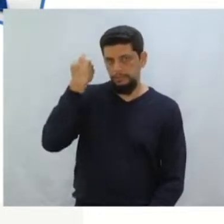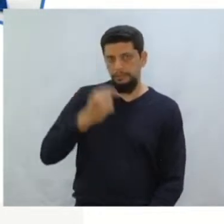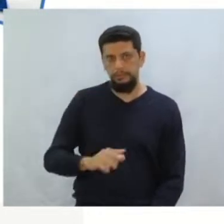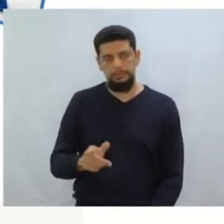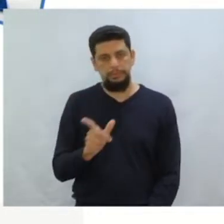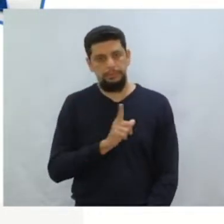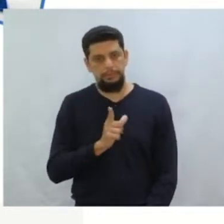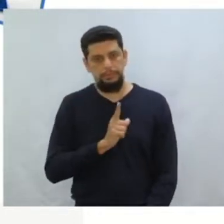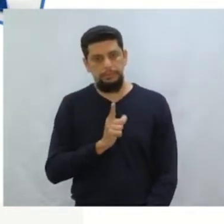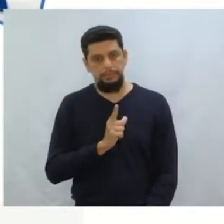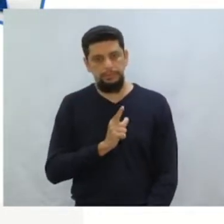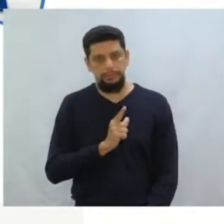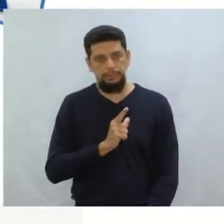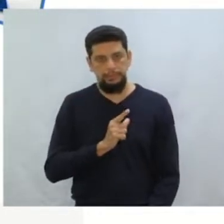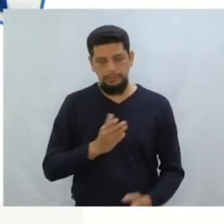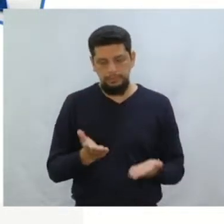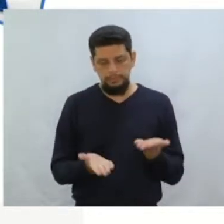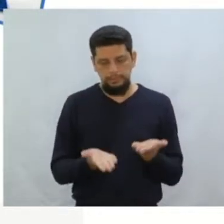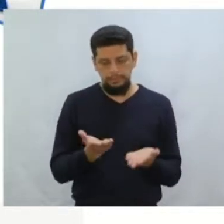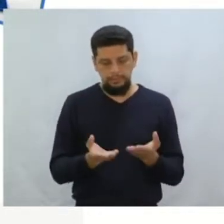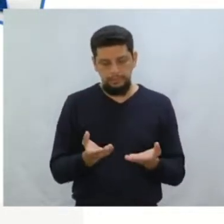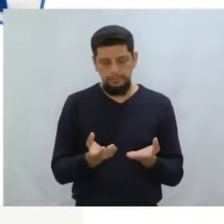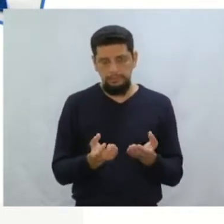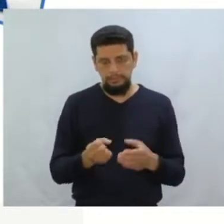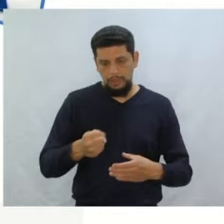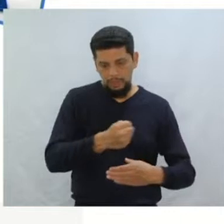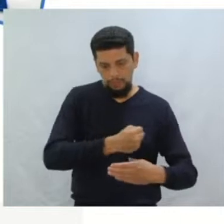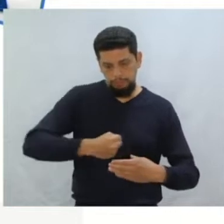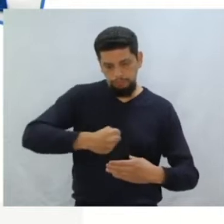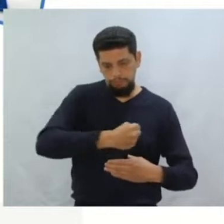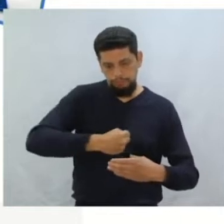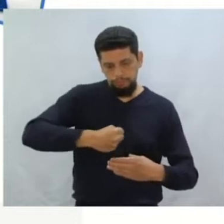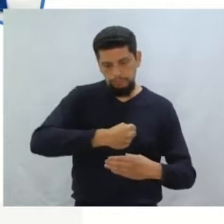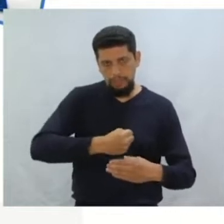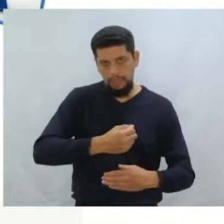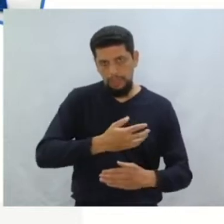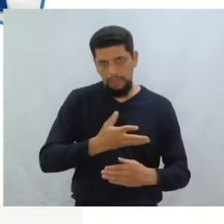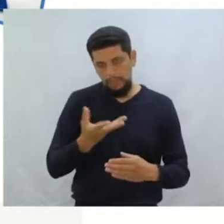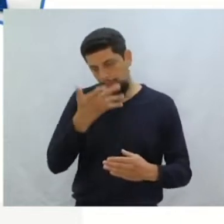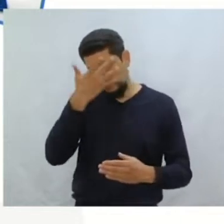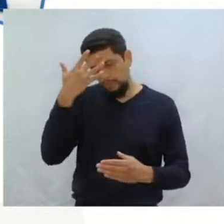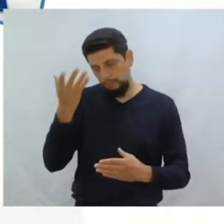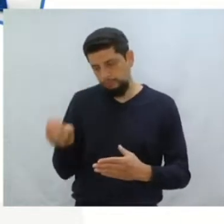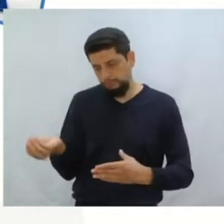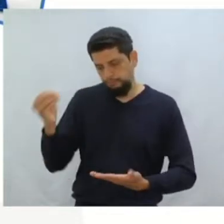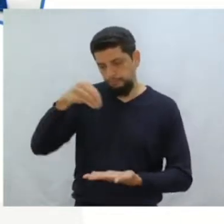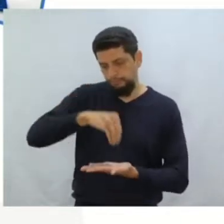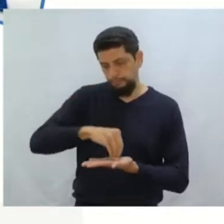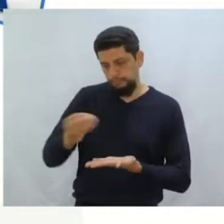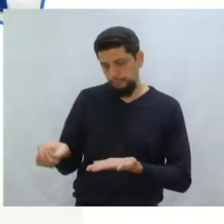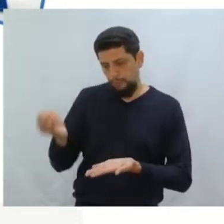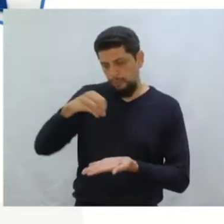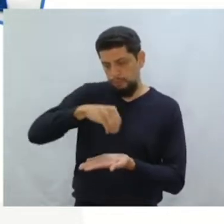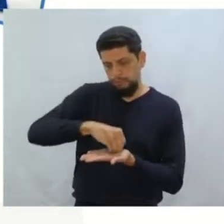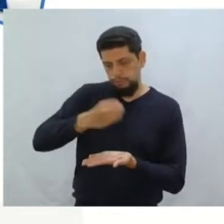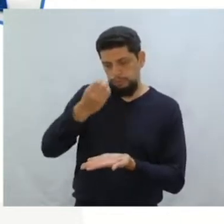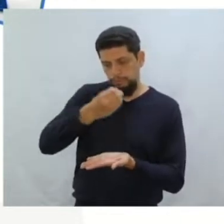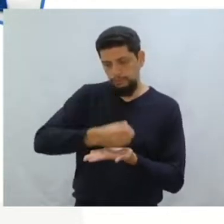essa balança. Temos a balança de cozinha, né? Então, quando vão fazer algum alimento, as pessoas precisam,